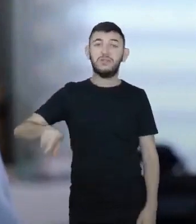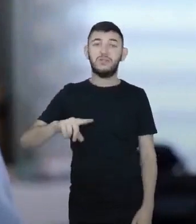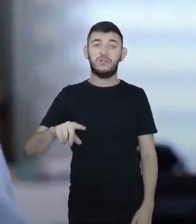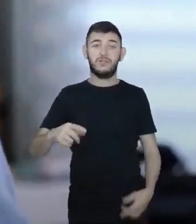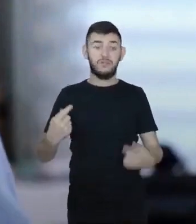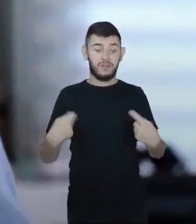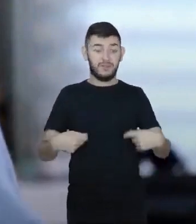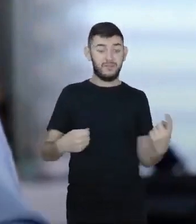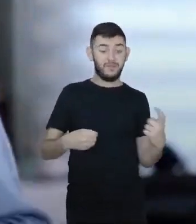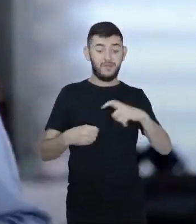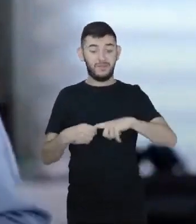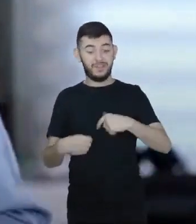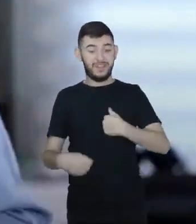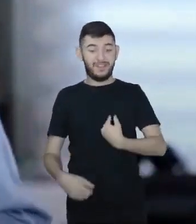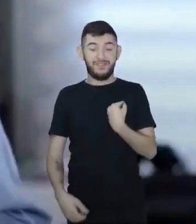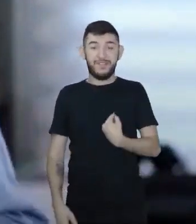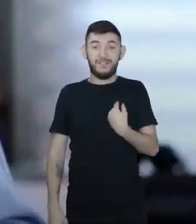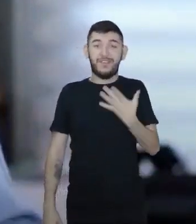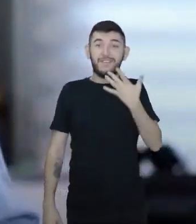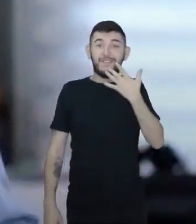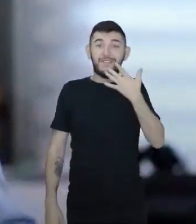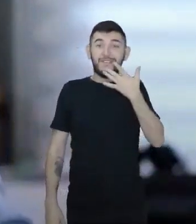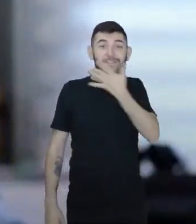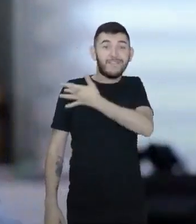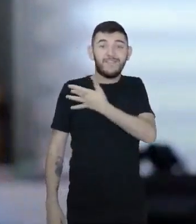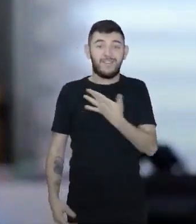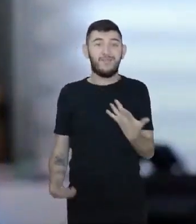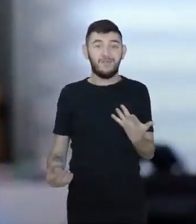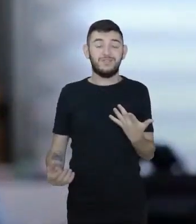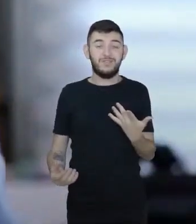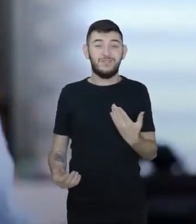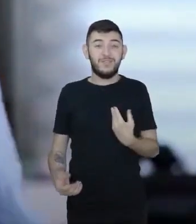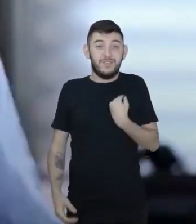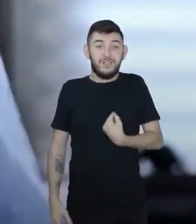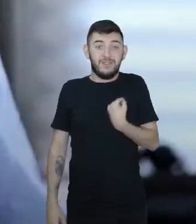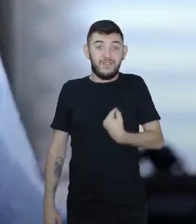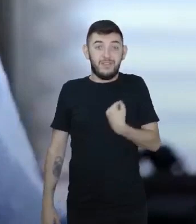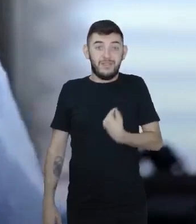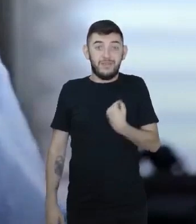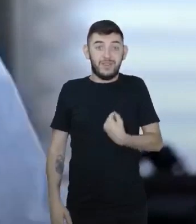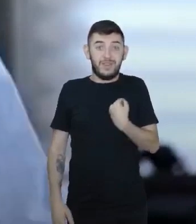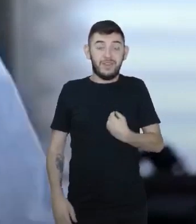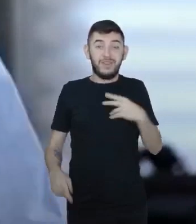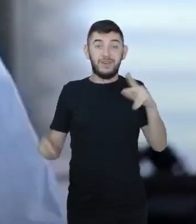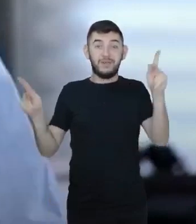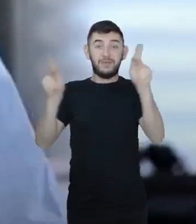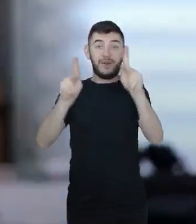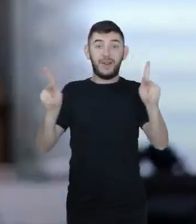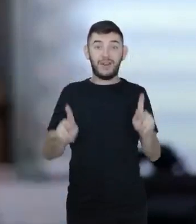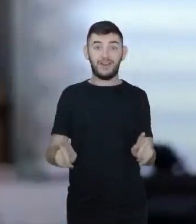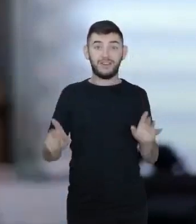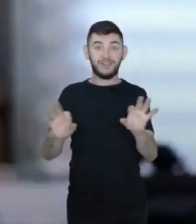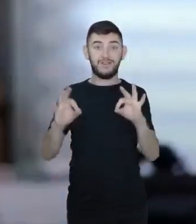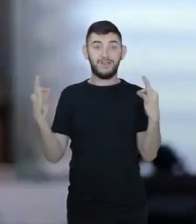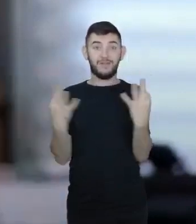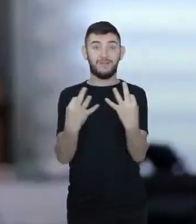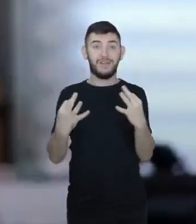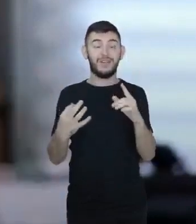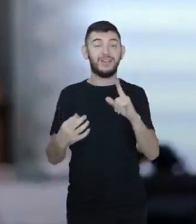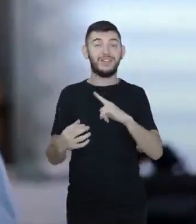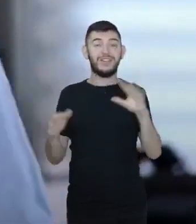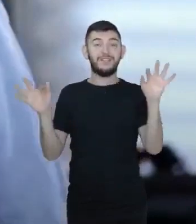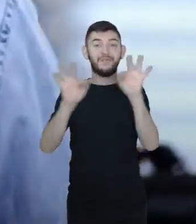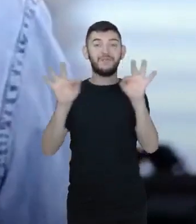de viver abriu temos que reconstruir o modo da família viver em paz viver feliz Viver com esperança